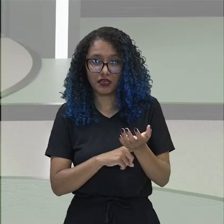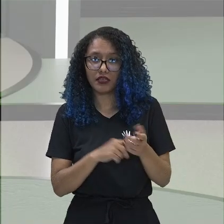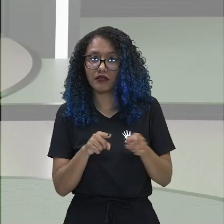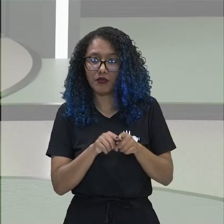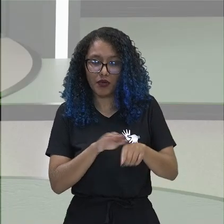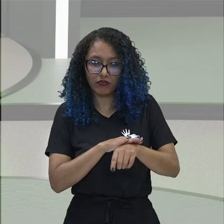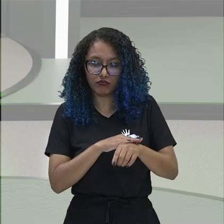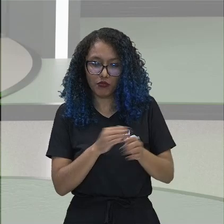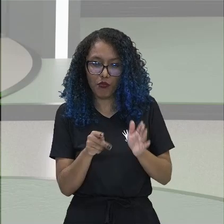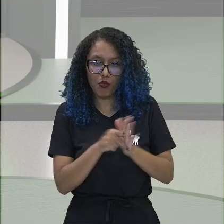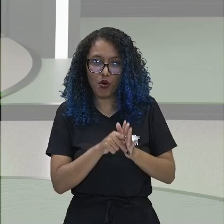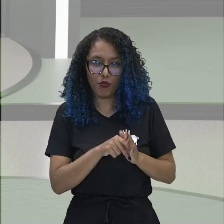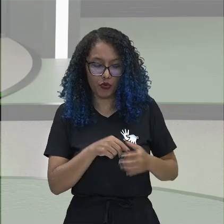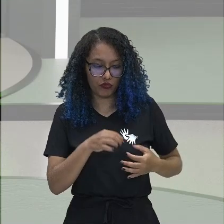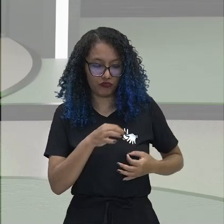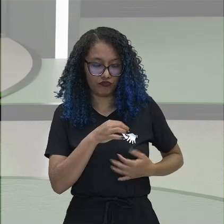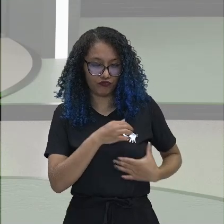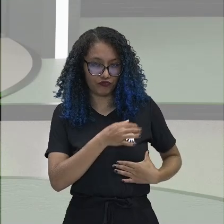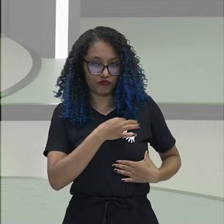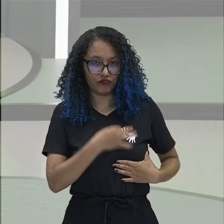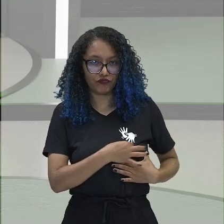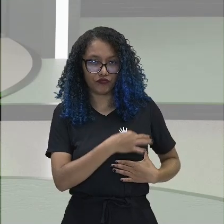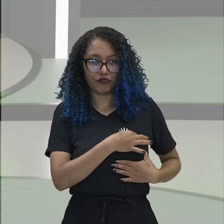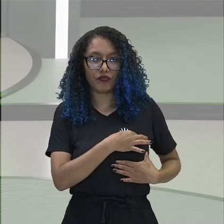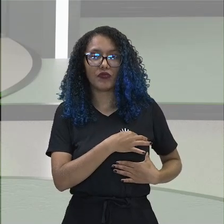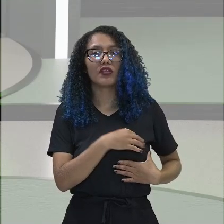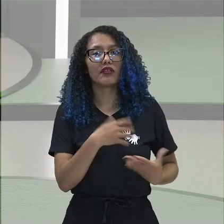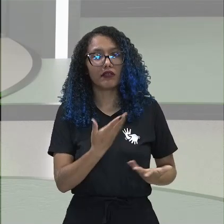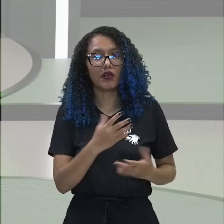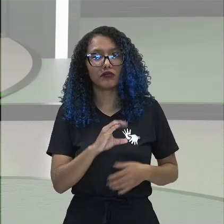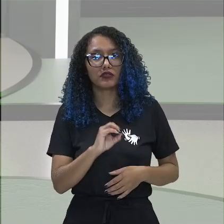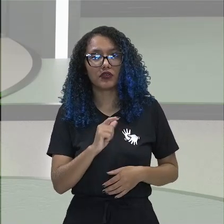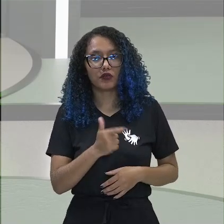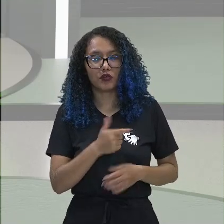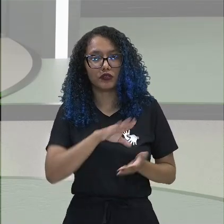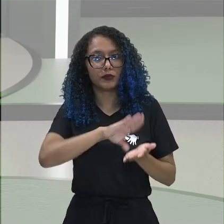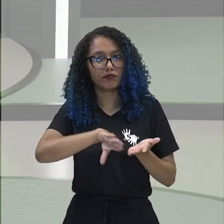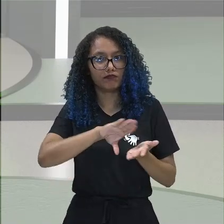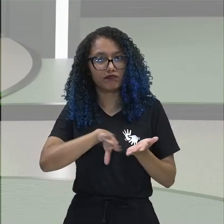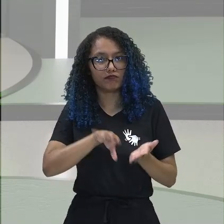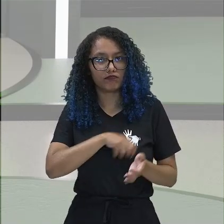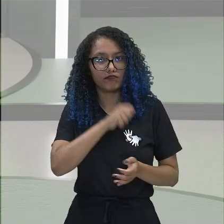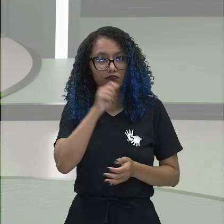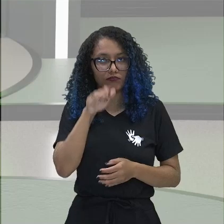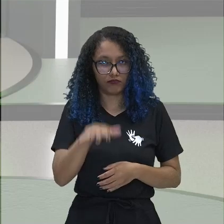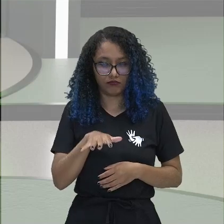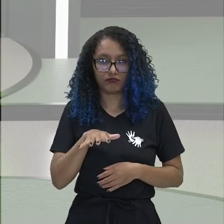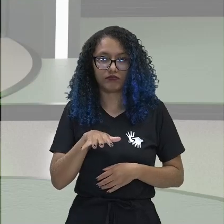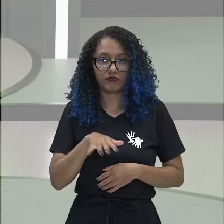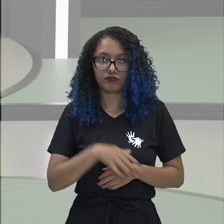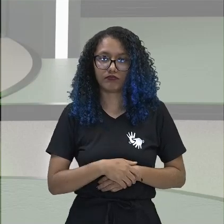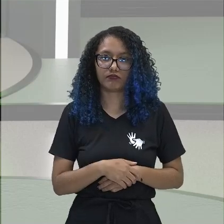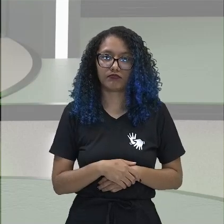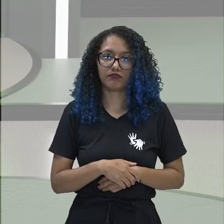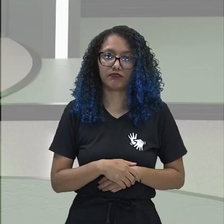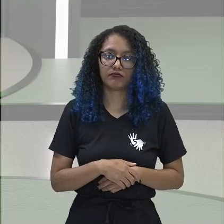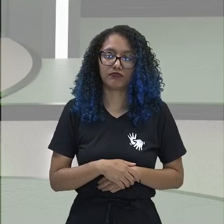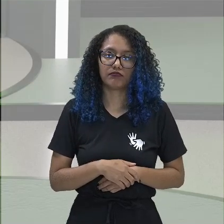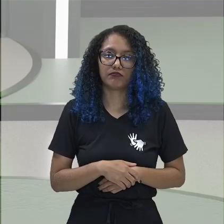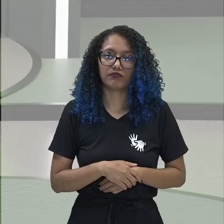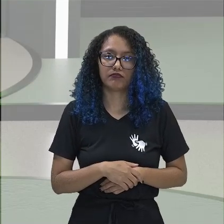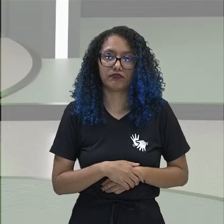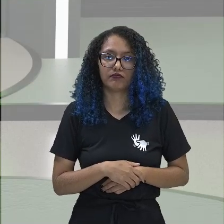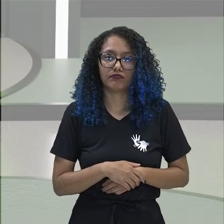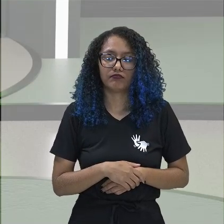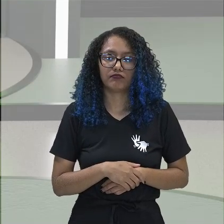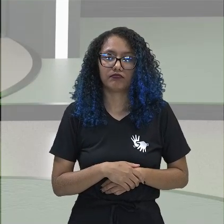e aí elimina o CO2, e nesse mesmo momento o O2, o gás